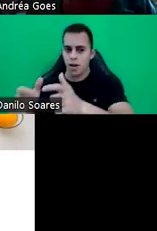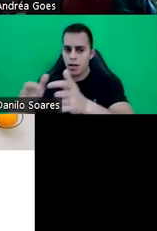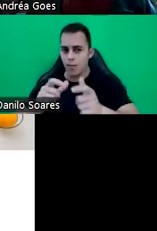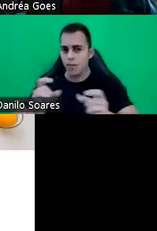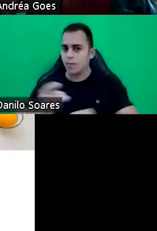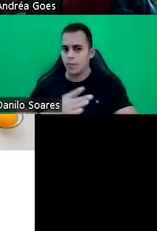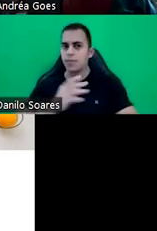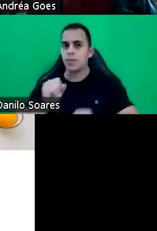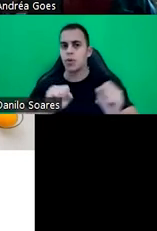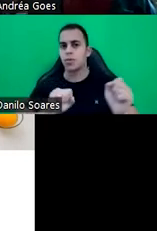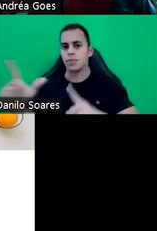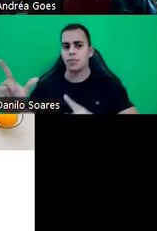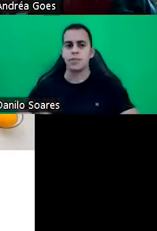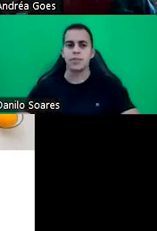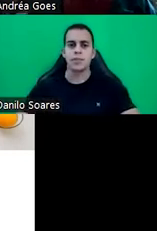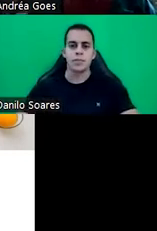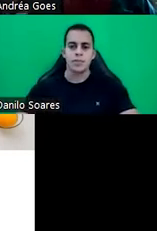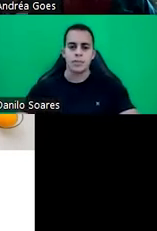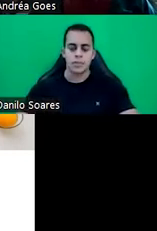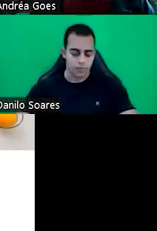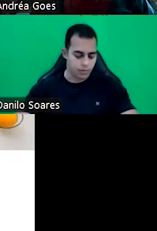próximo, por favor, Murilo.